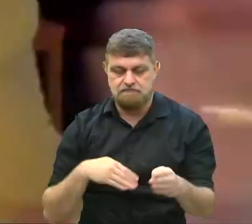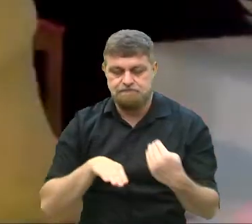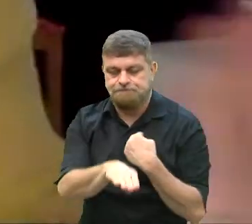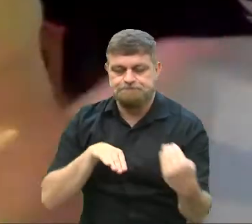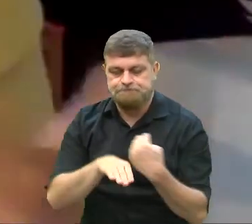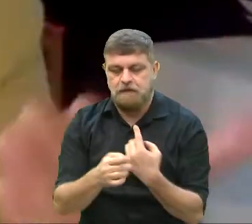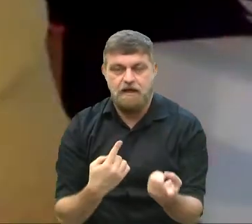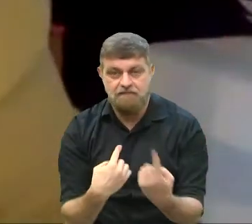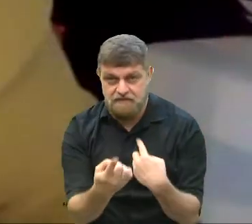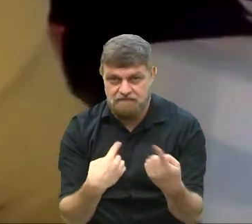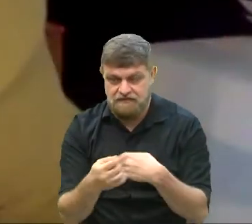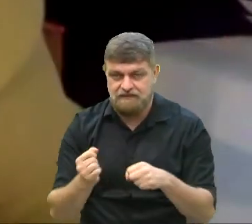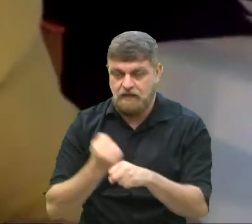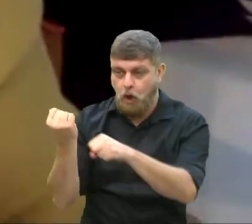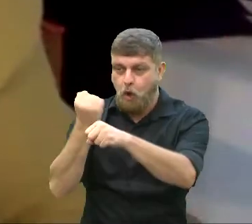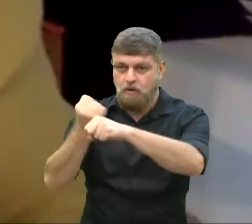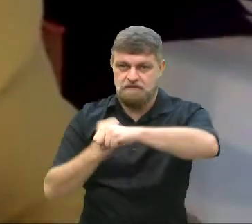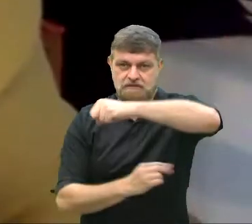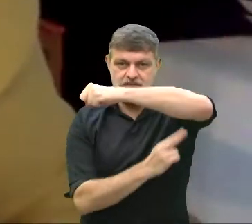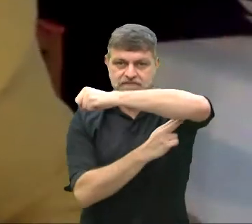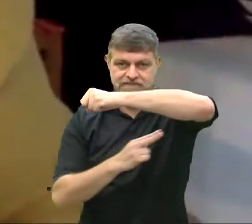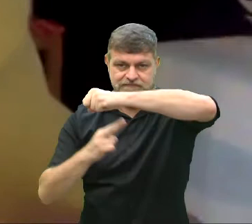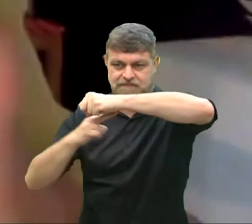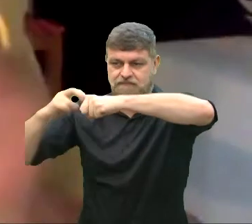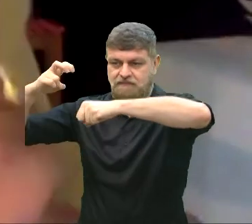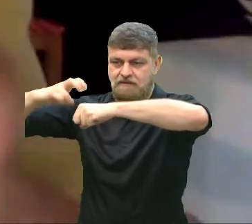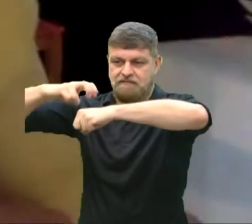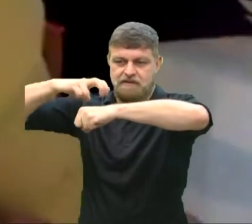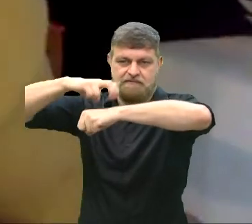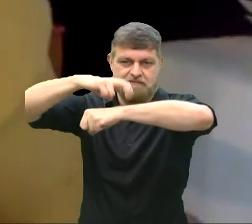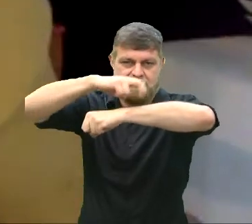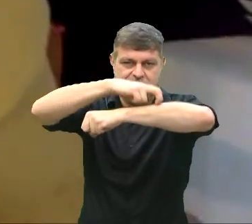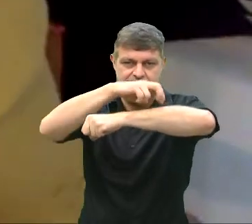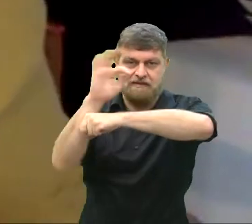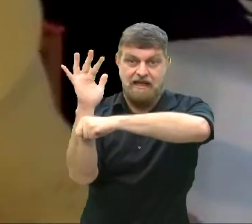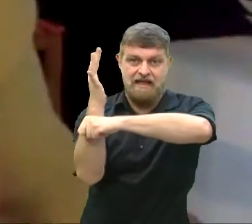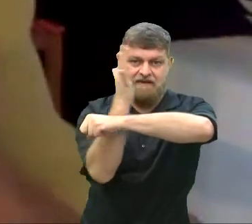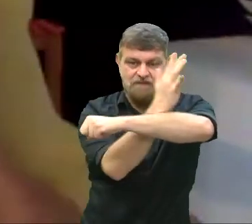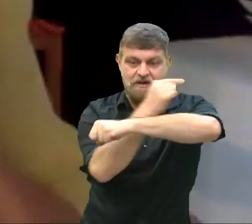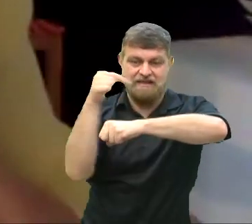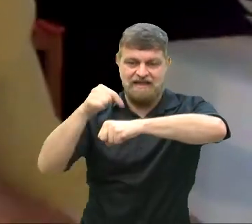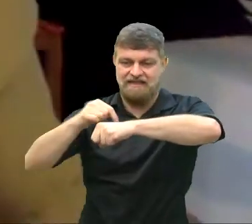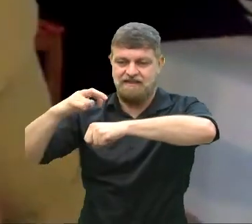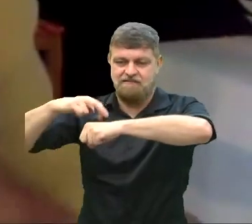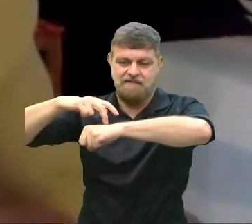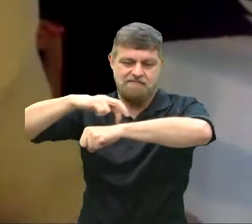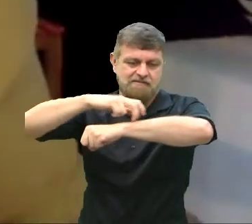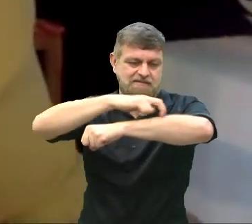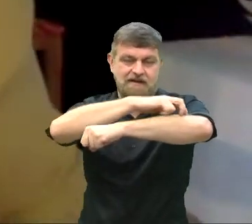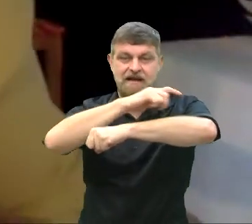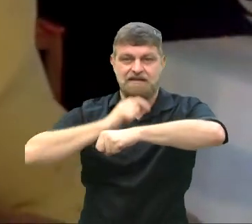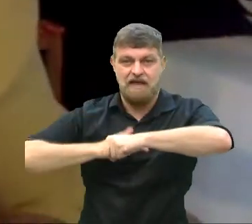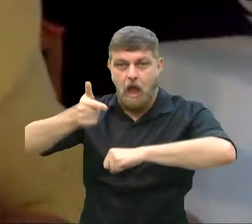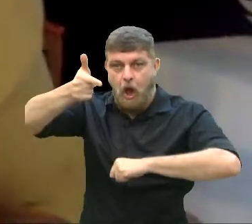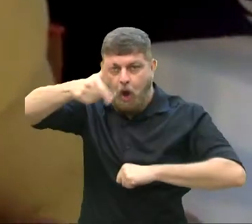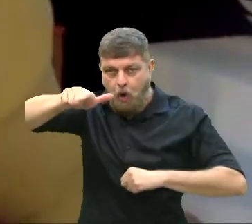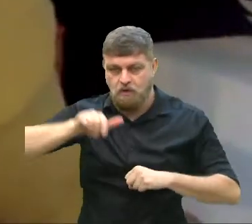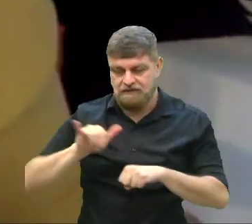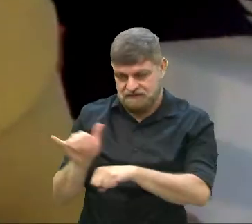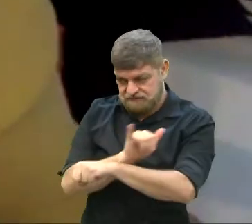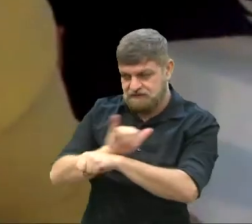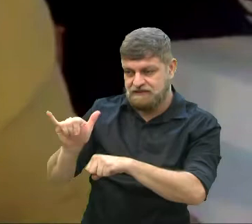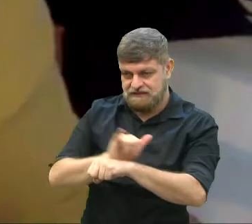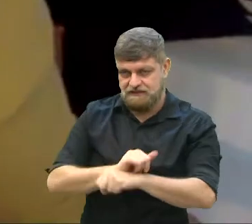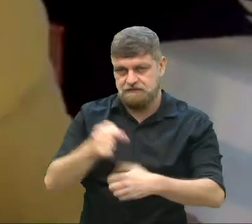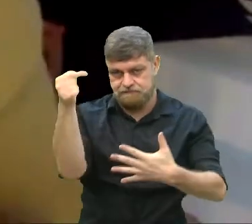foi necessária, então, a construção desse viaduto vegetado. E lembrando, Mariana, que tem muitos outros